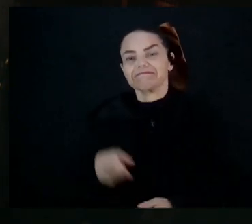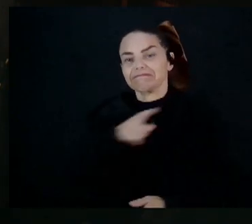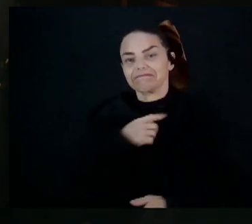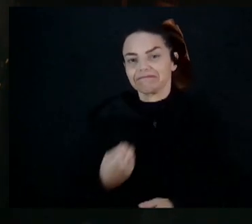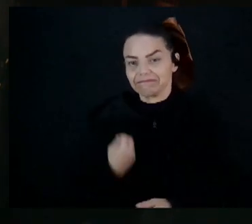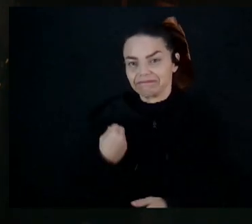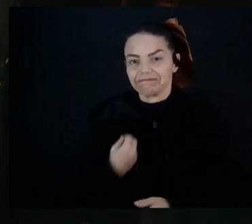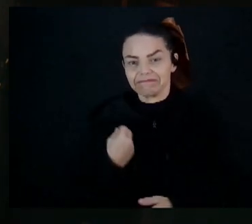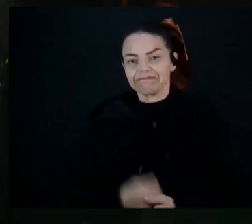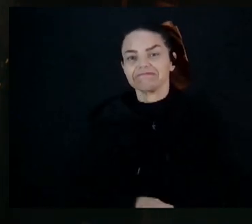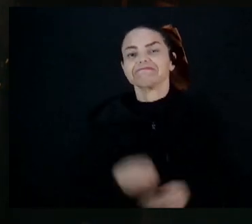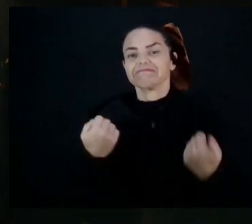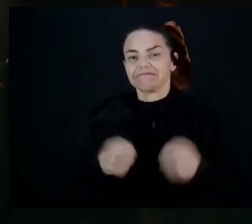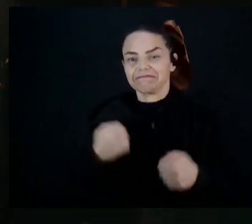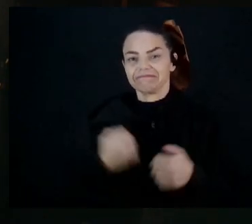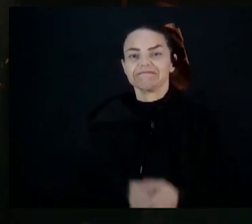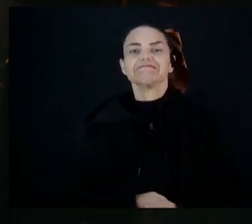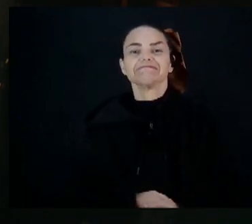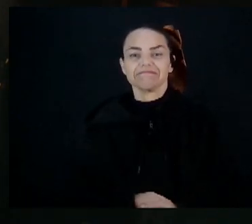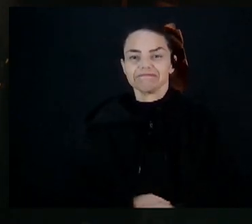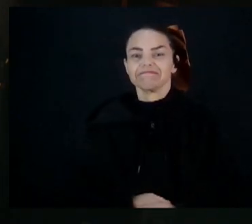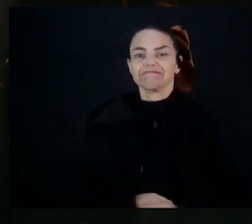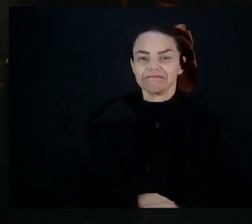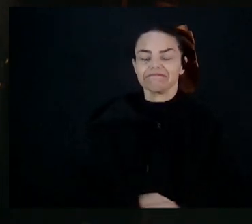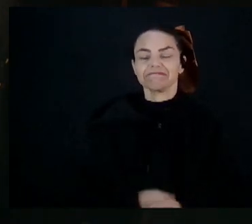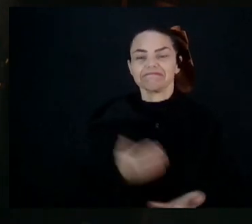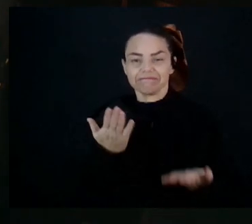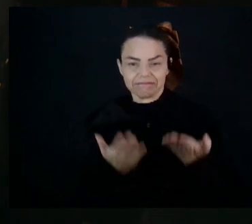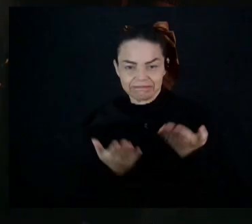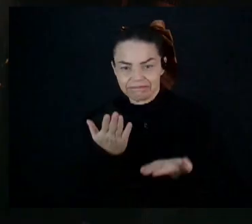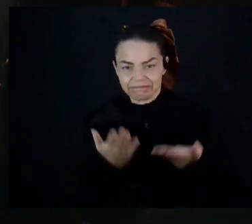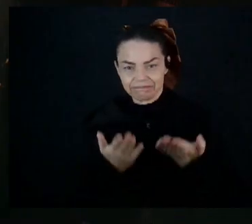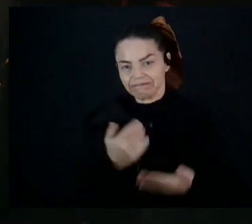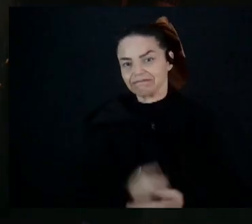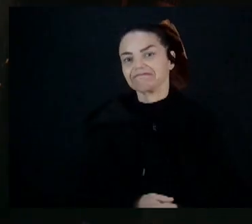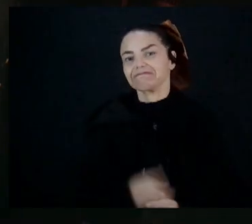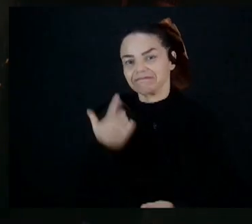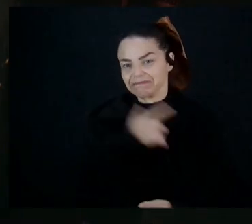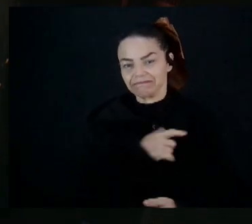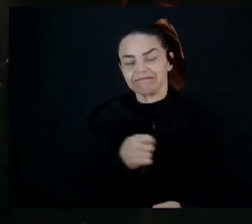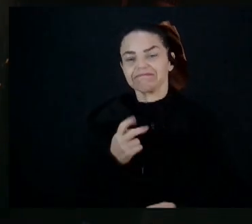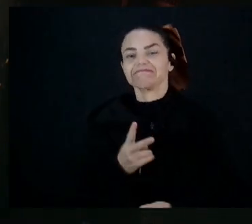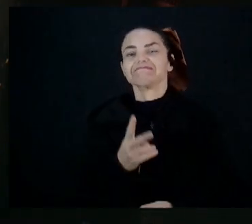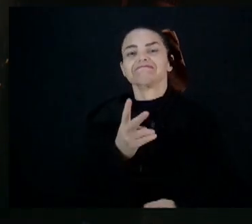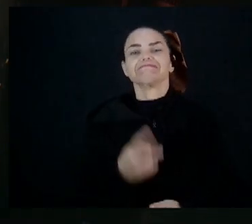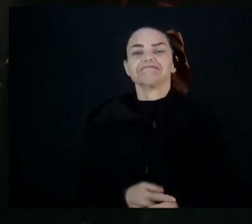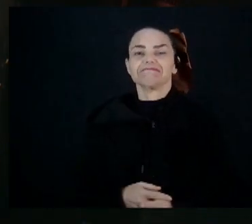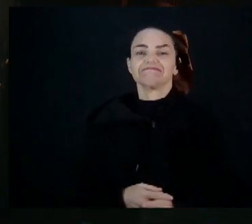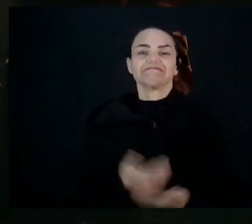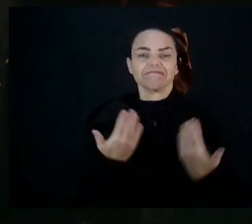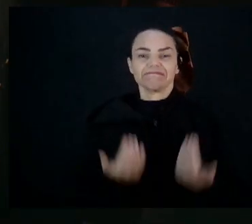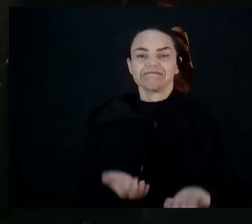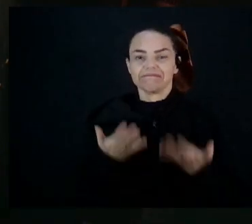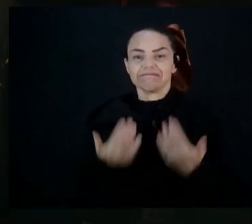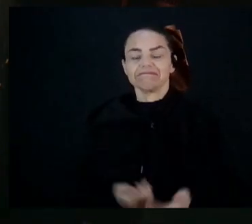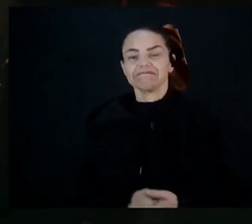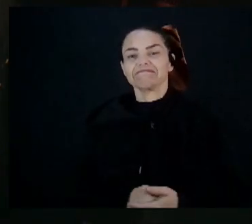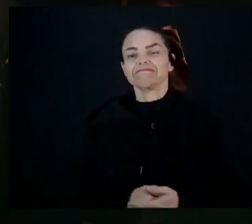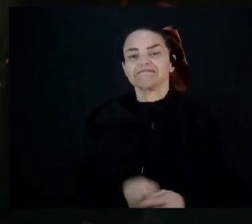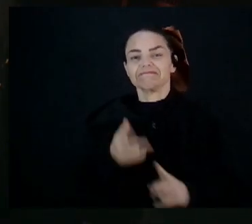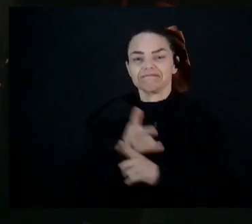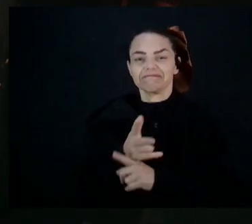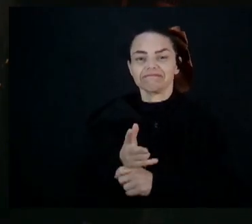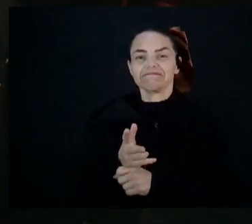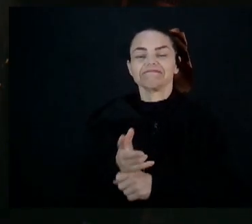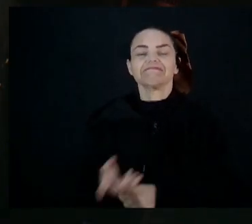gente precisa fazer um equilíbrio para que a gente possa seguir de uma maneira mais leve. Gente, Estúdio Câmara volta amanhã a